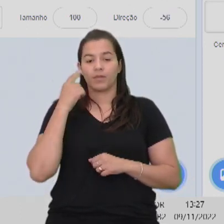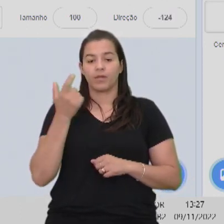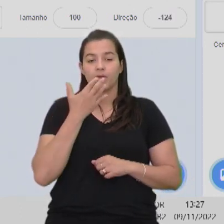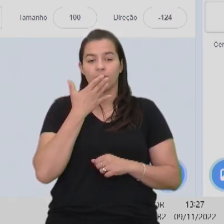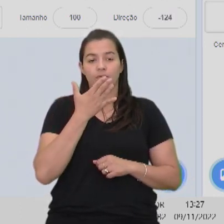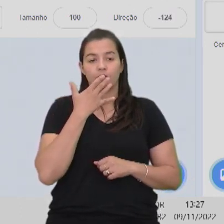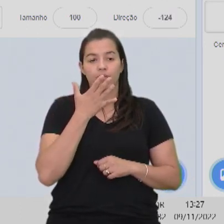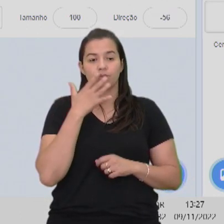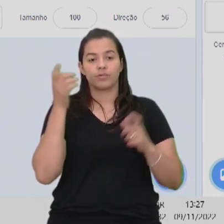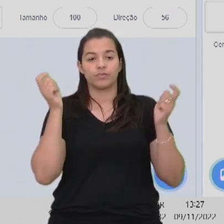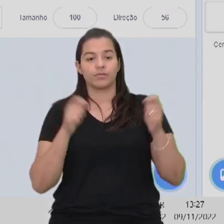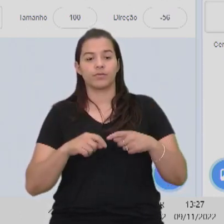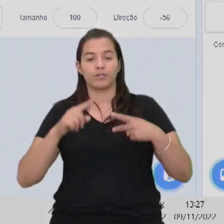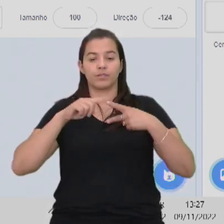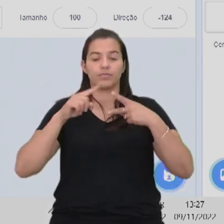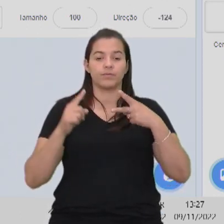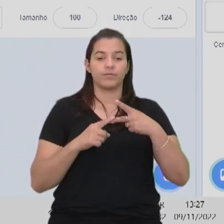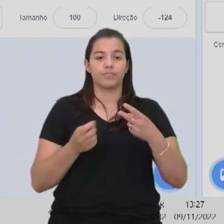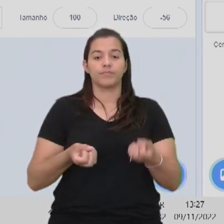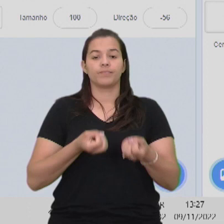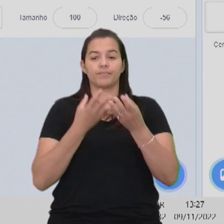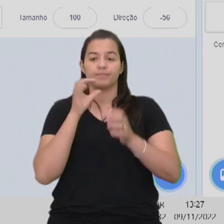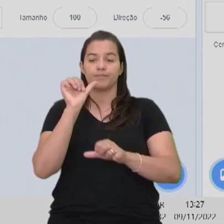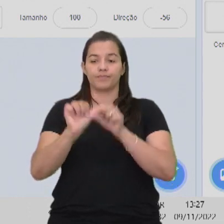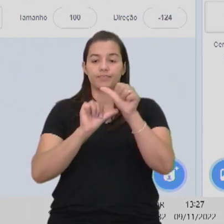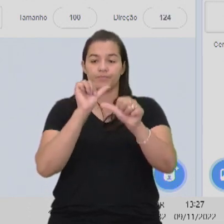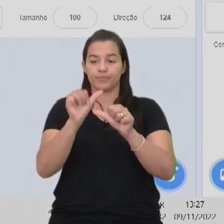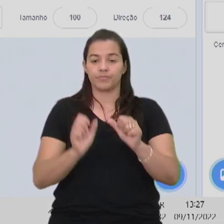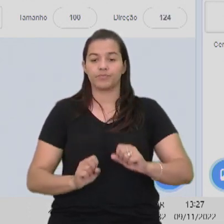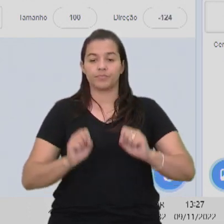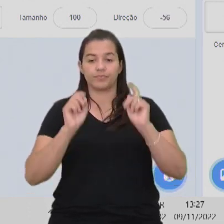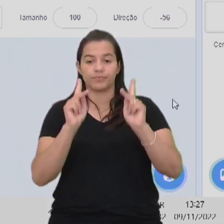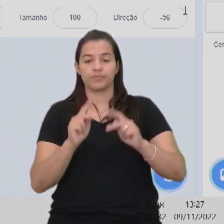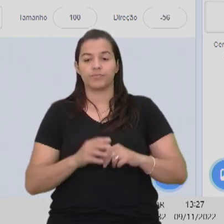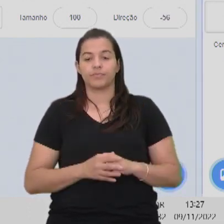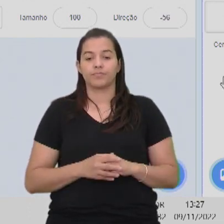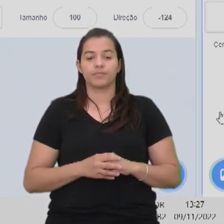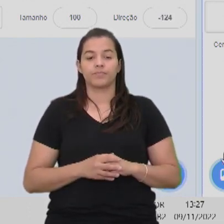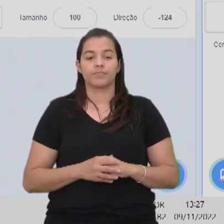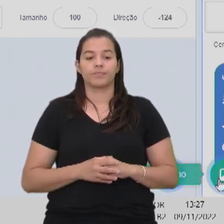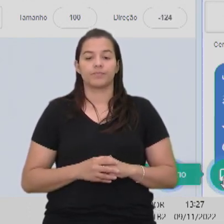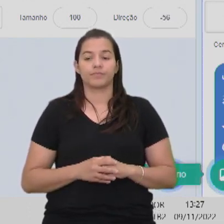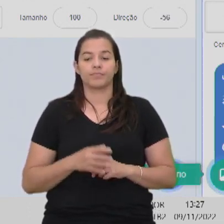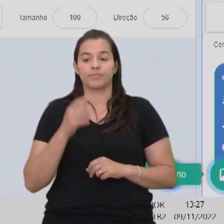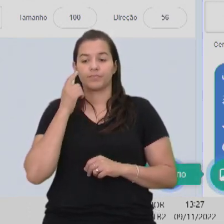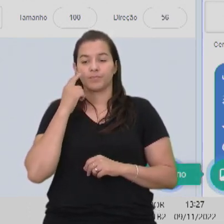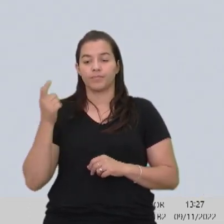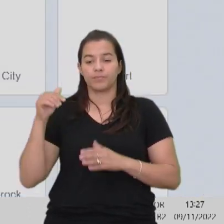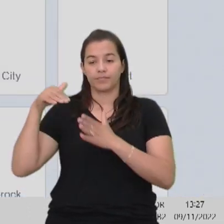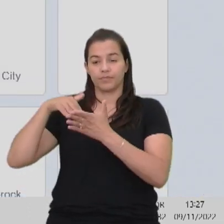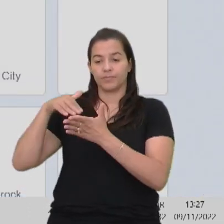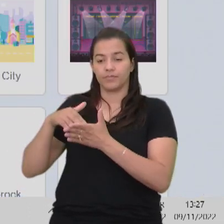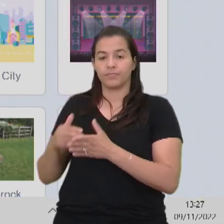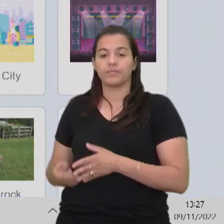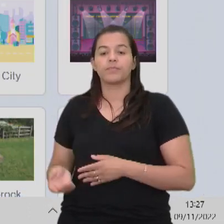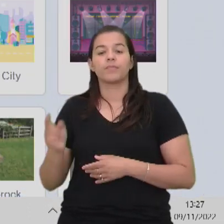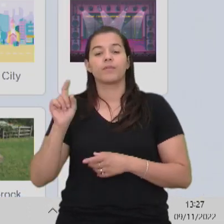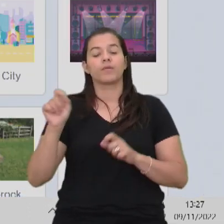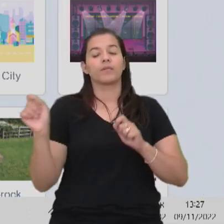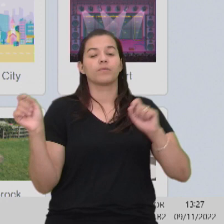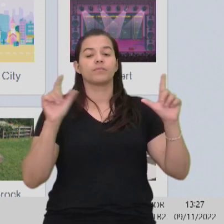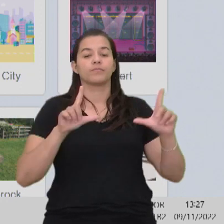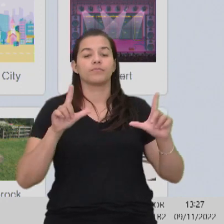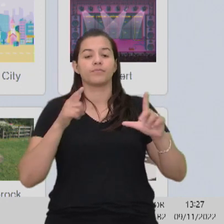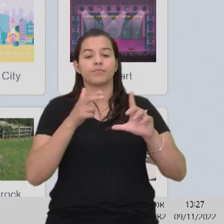fantasias. Daria para escolher um código de mudar a fantasia, tá bom? Bom, vamos mudar o cenário, ó, cantinho direito, lá embaixo. Vou pôr um cenário. Já que